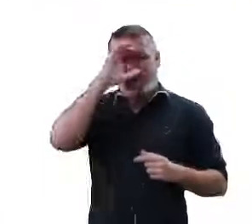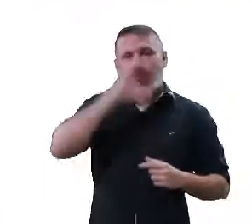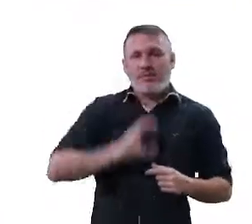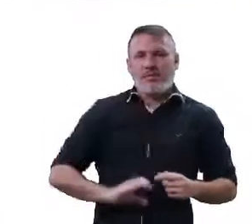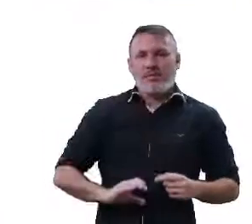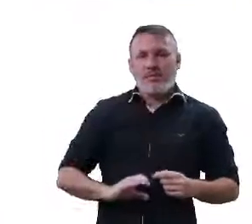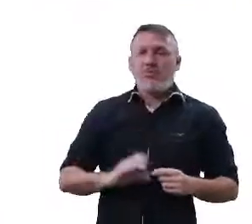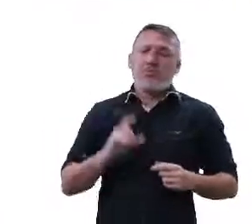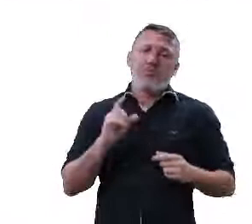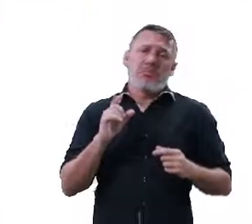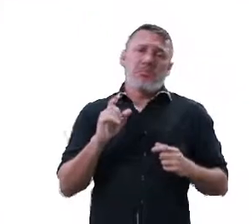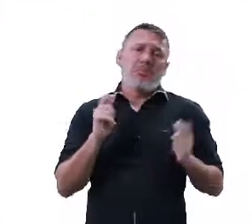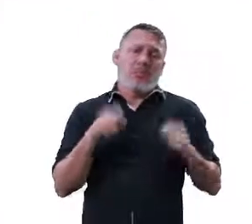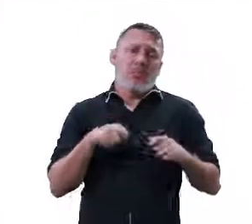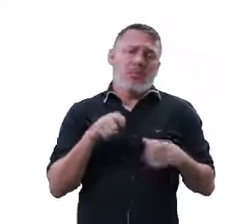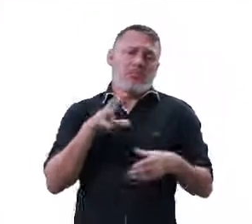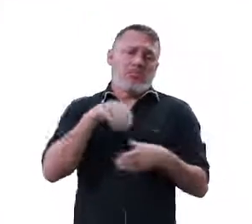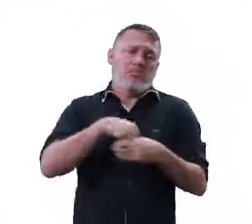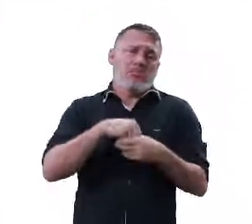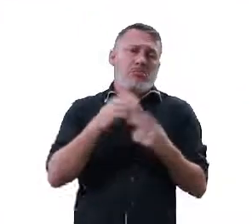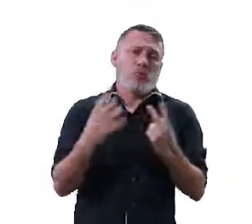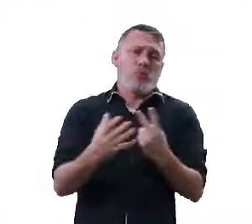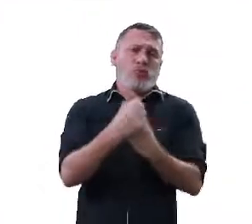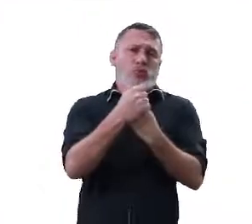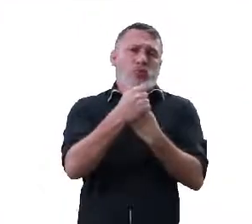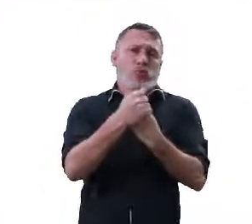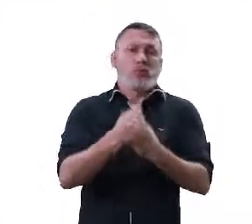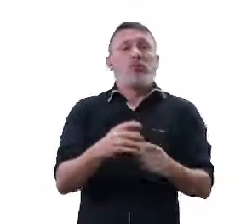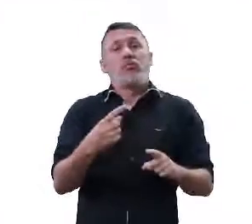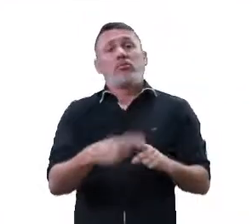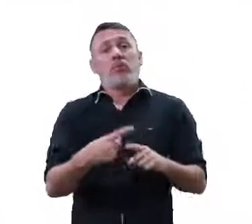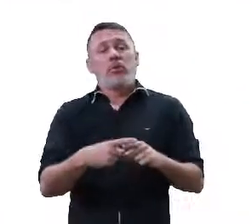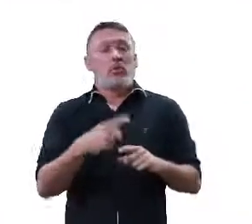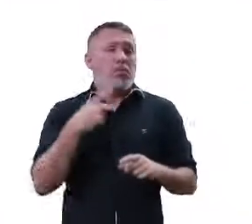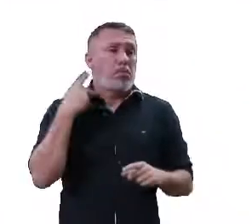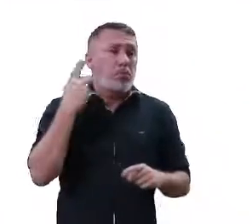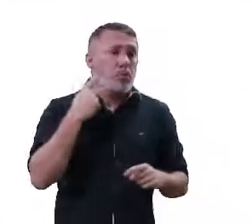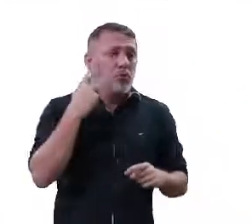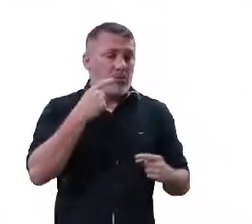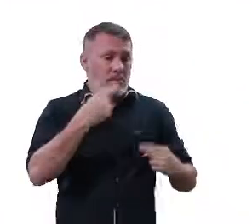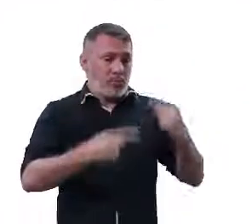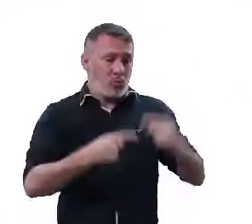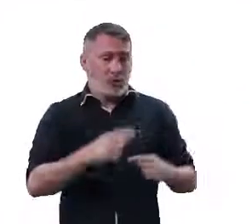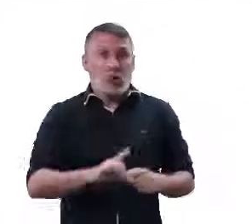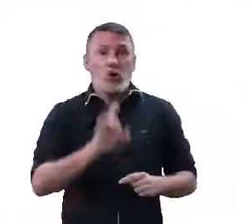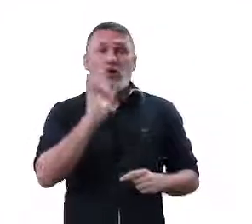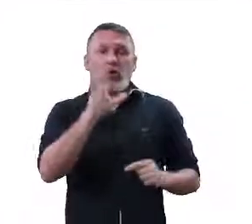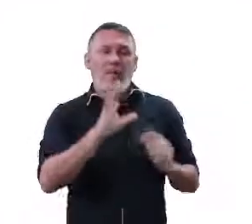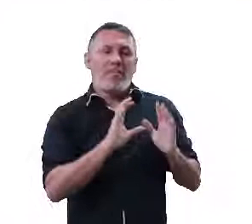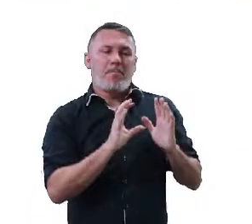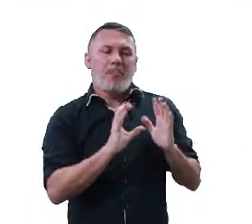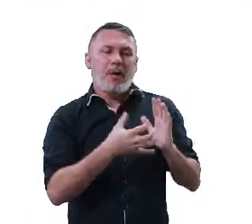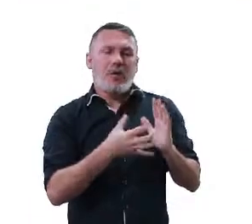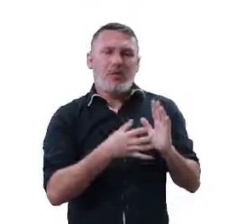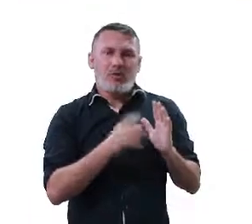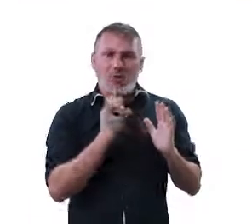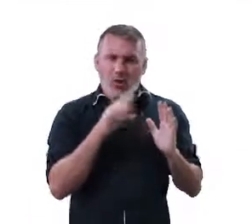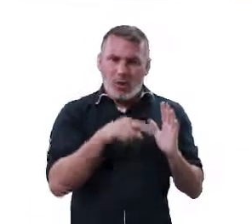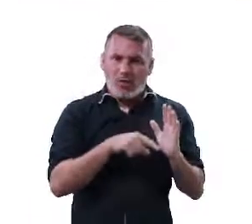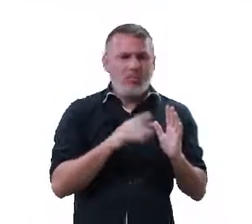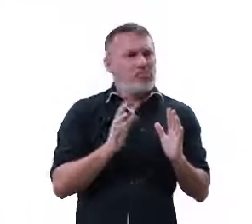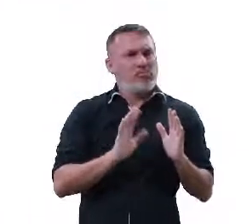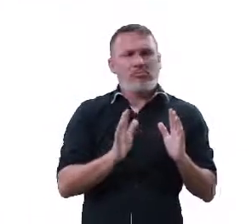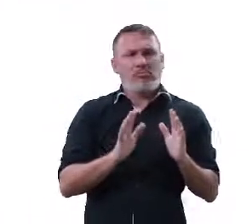aparecer juntos. Por quê? Política não é apenas partido político. Tá? A